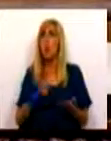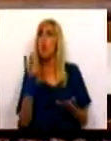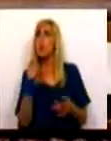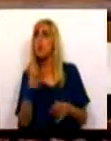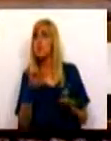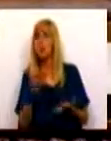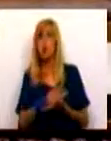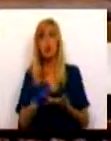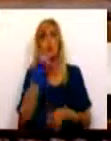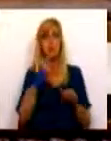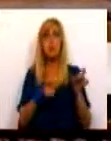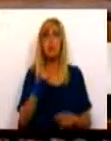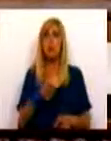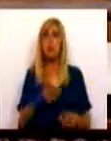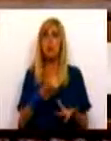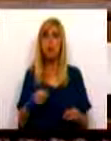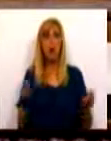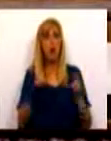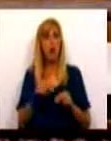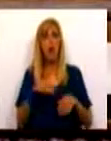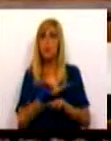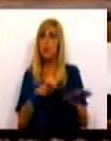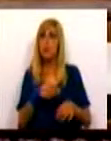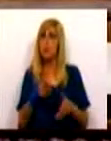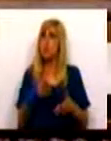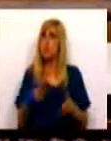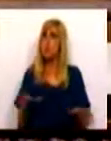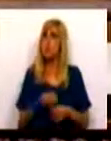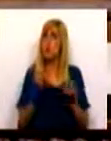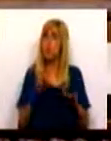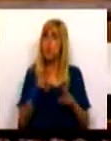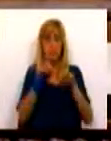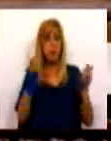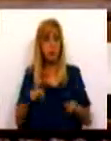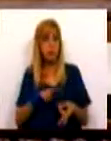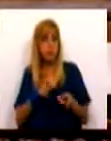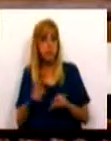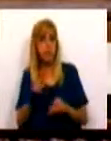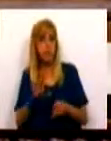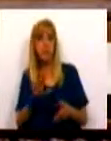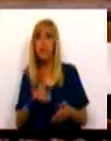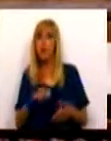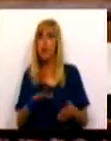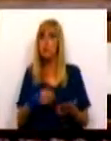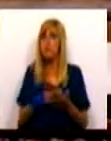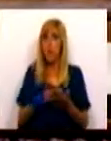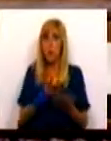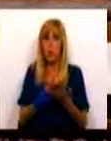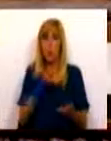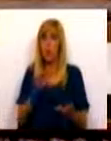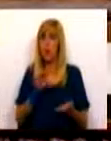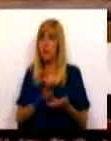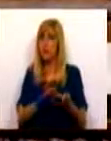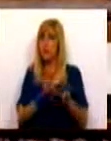nível de recursos humanos em novos nadadores-salvadores, certificados que esta alteração iria suscitar e o impacto